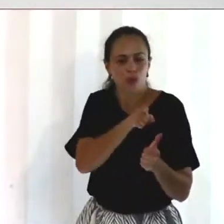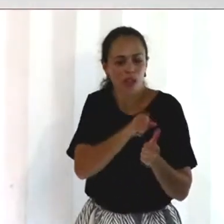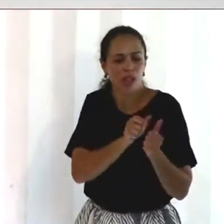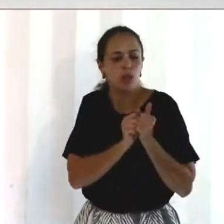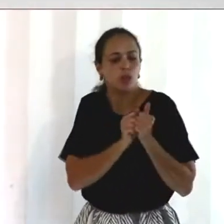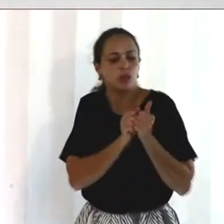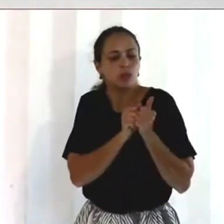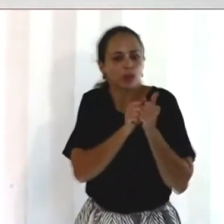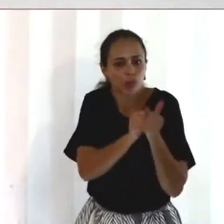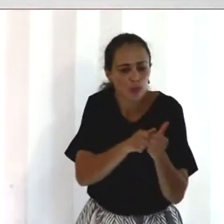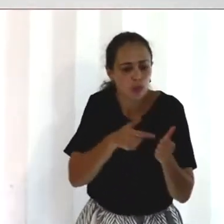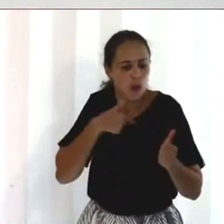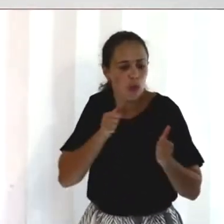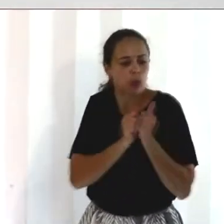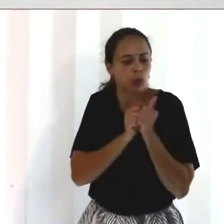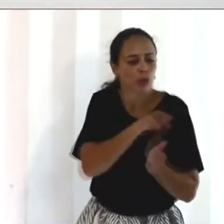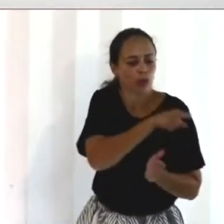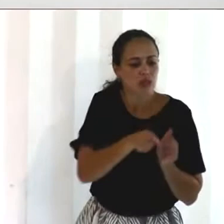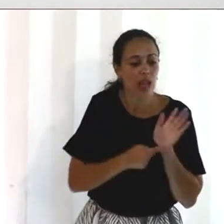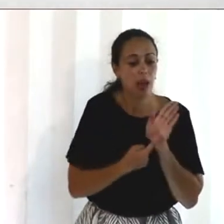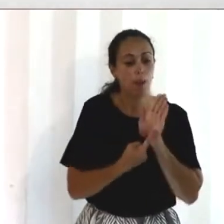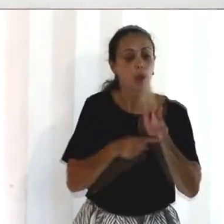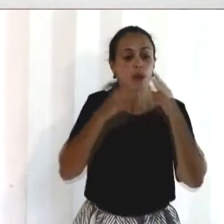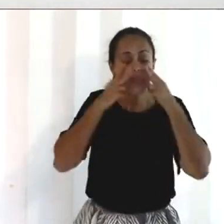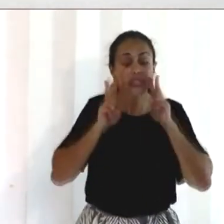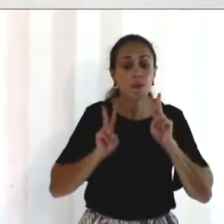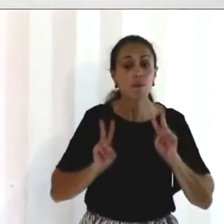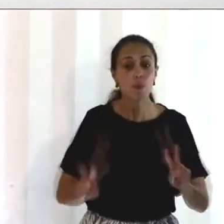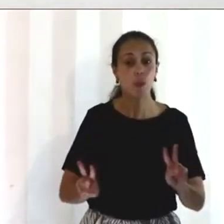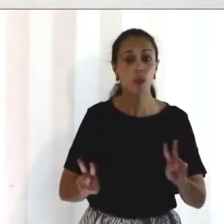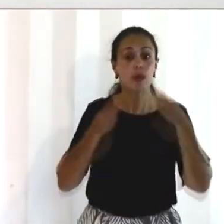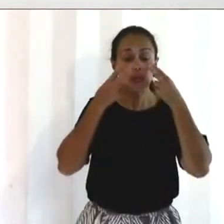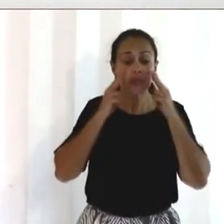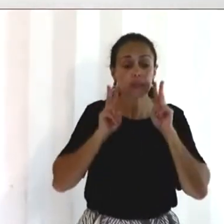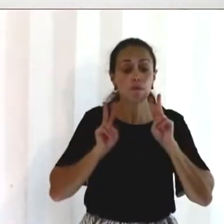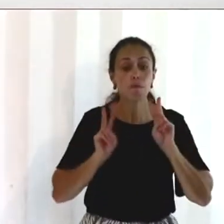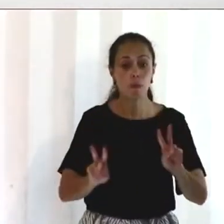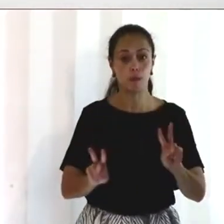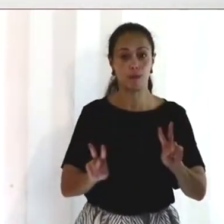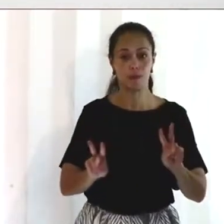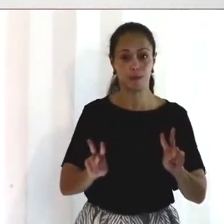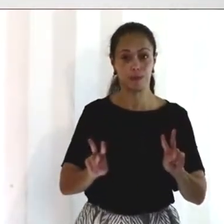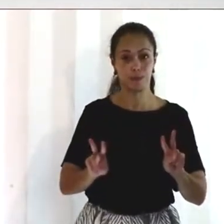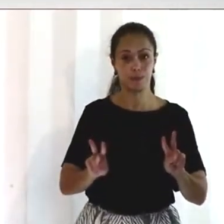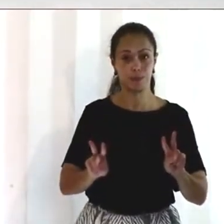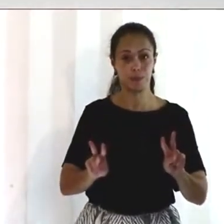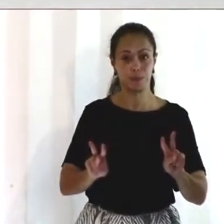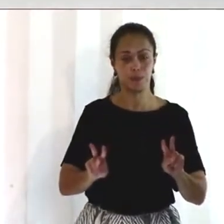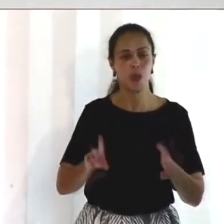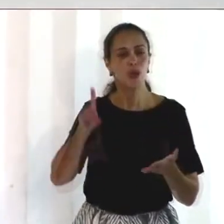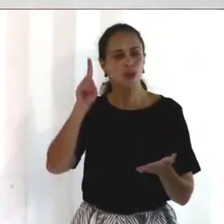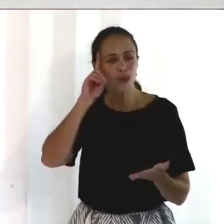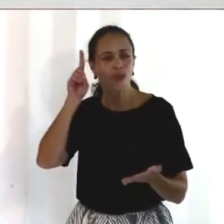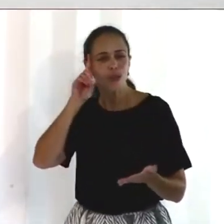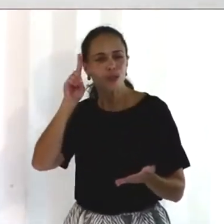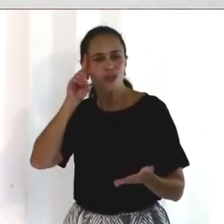como cristão. Ele diz, a autoridade é minha, mas o dia a dia do cristianismo